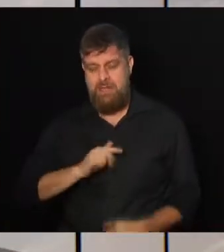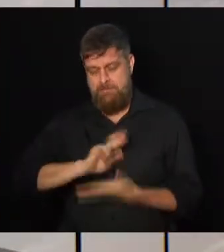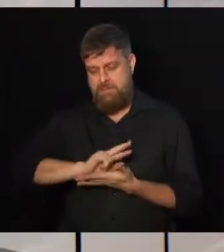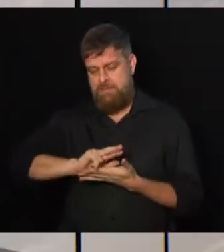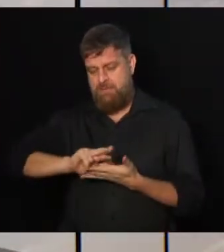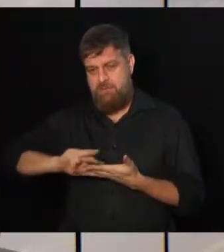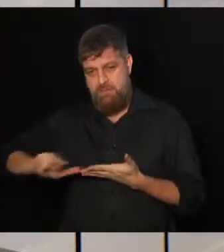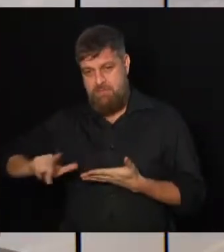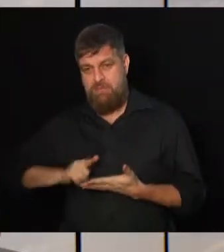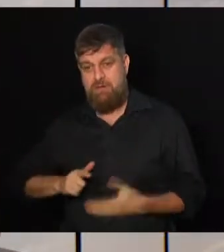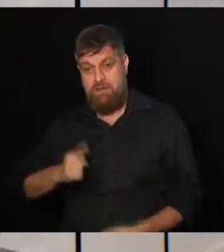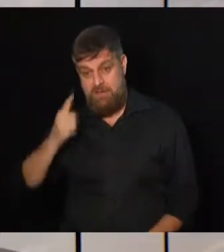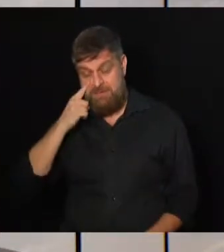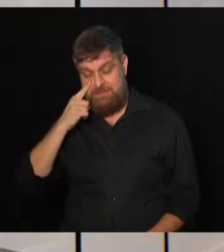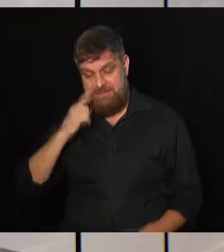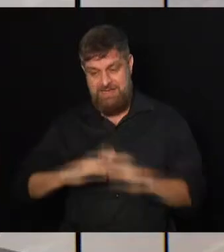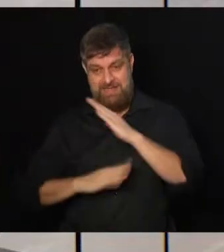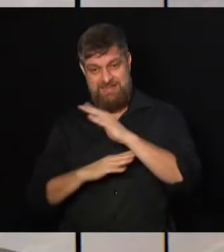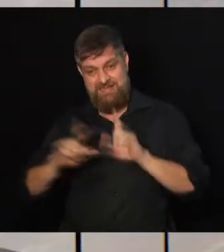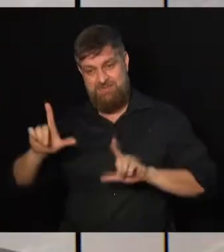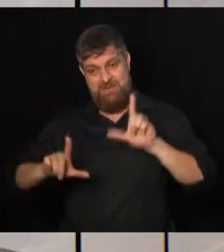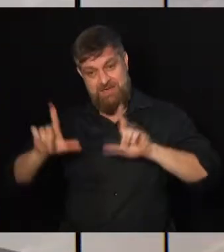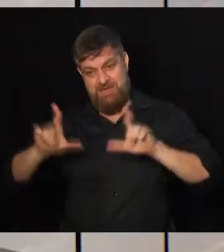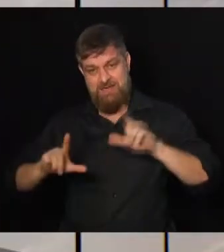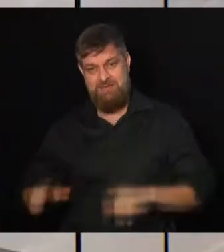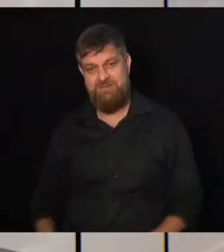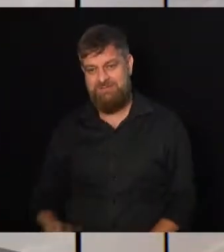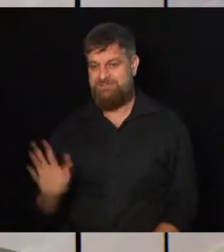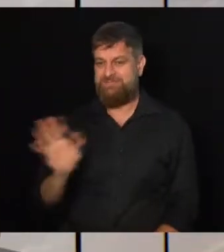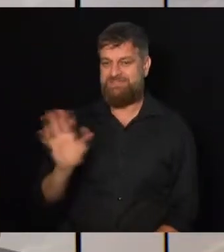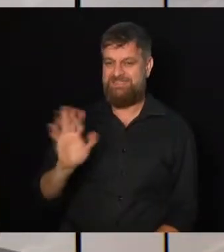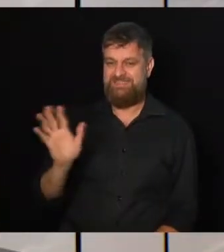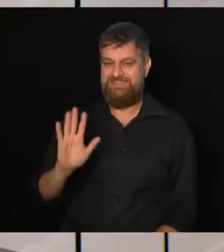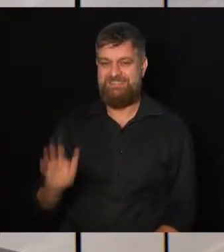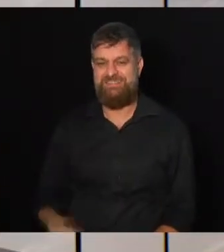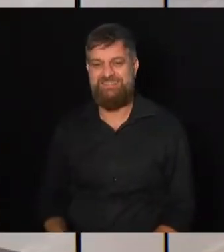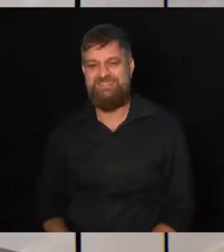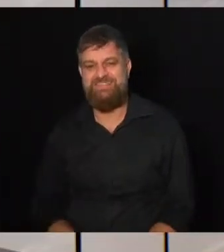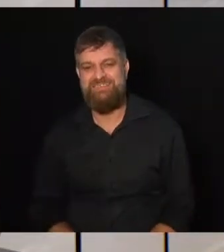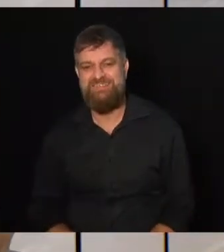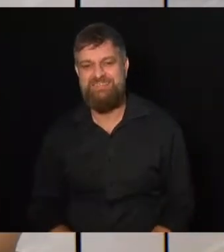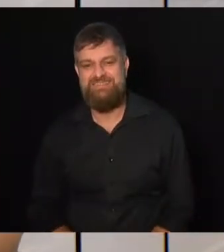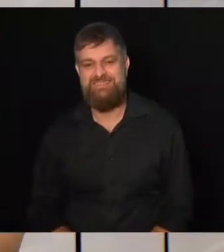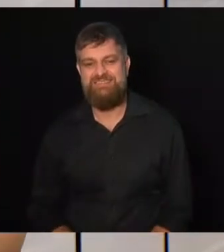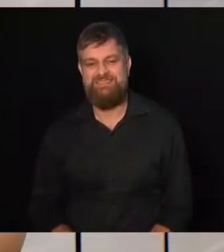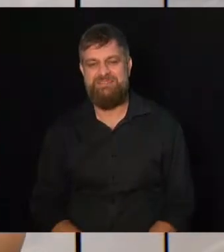programas que nós temos aqui na TV Câmara Campinas. E até um próximo Questão de Ordem.